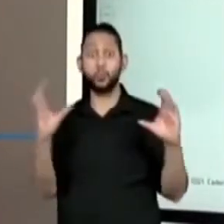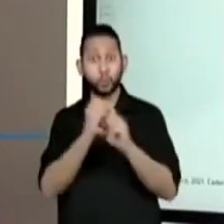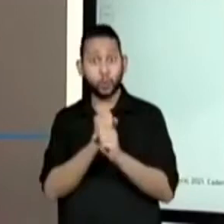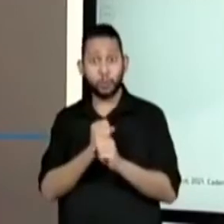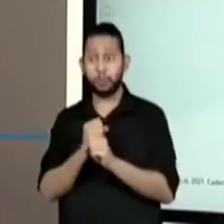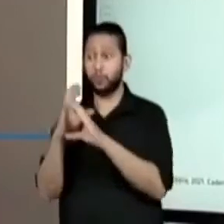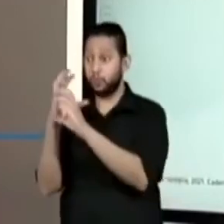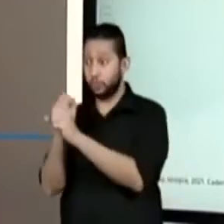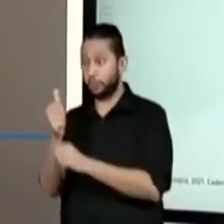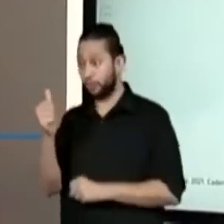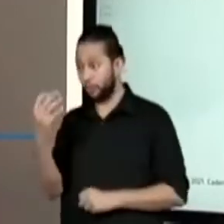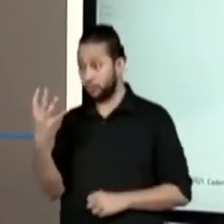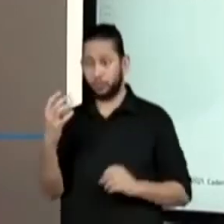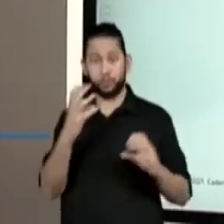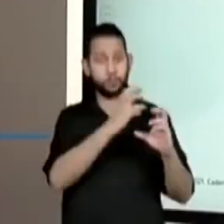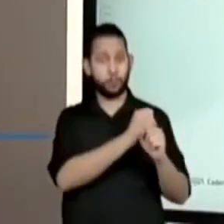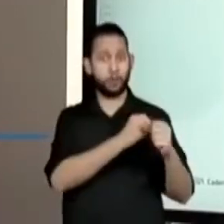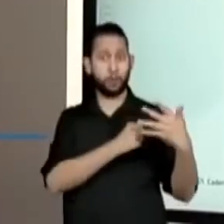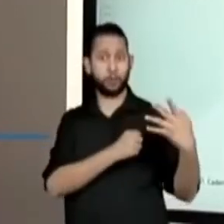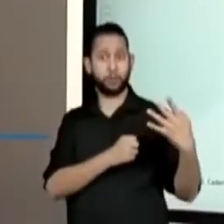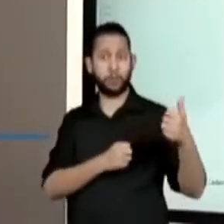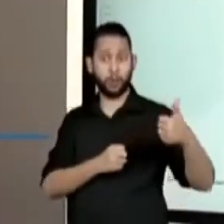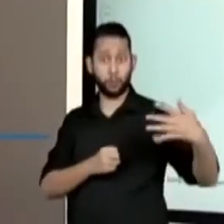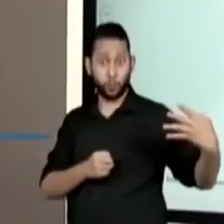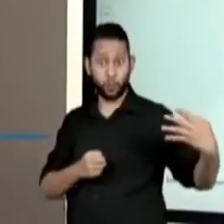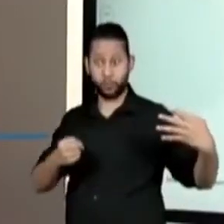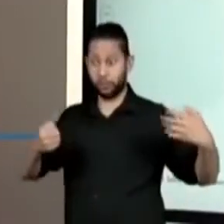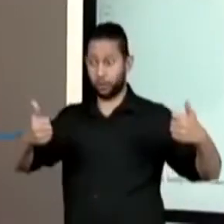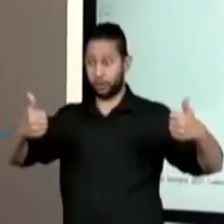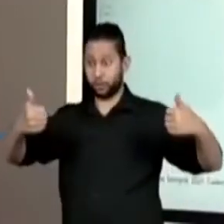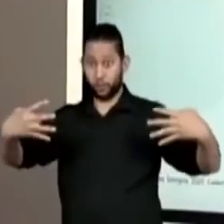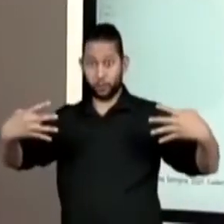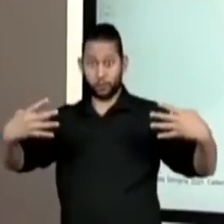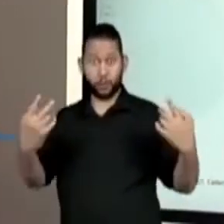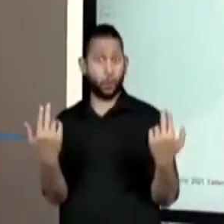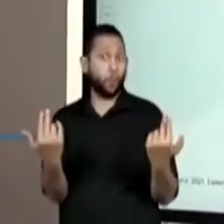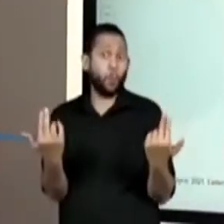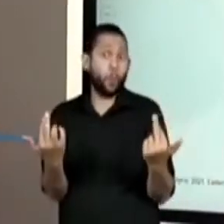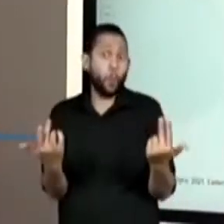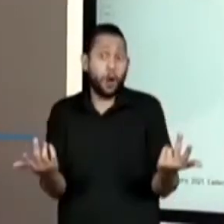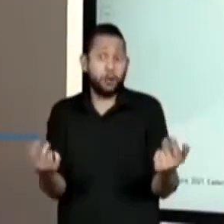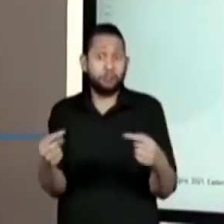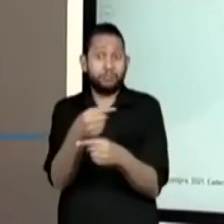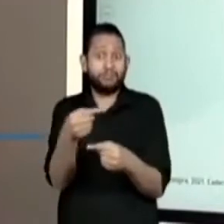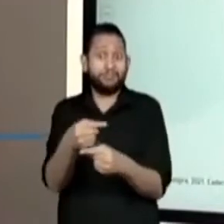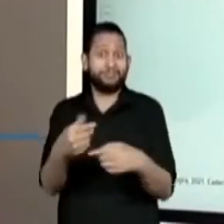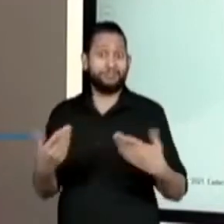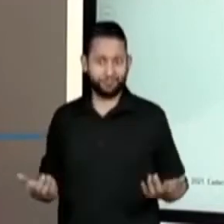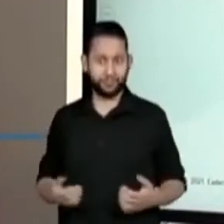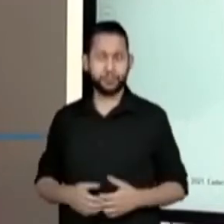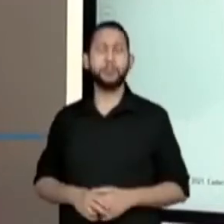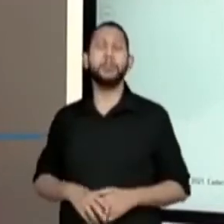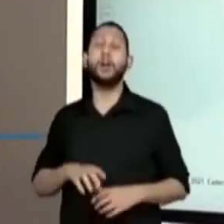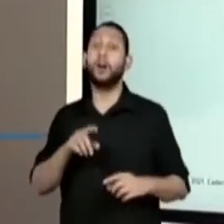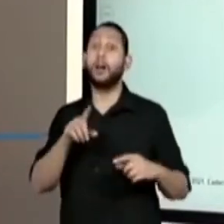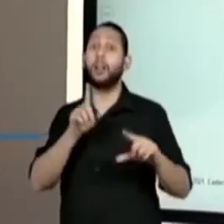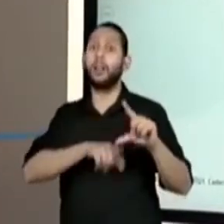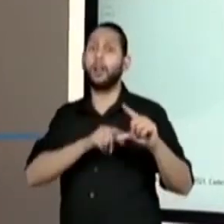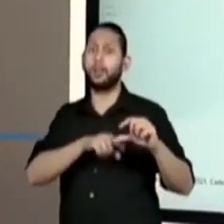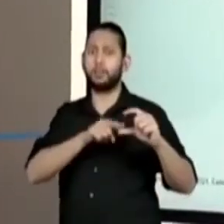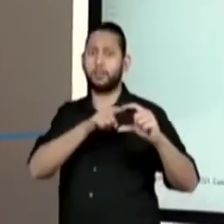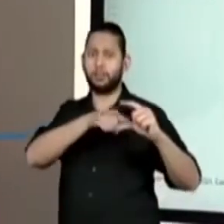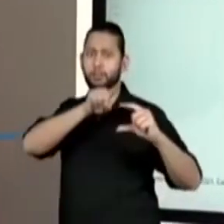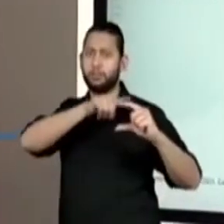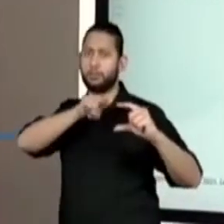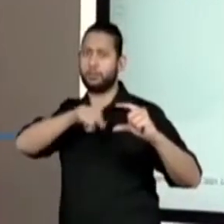e Thurman Christina letrinha tá tem um porquê da linha do caderno em cima embaixo começa embaixo vai até em cima letra maiúscula letra